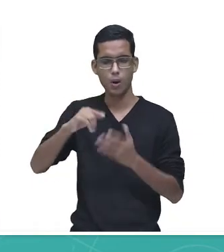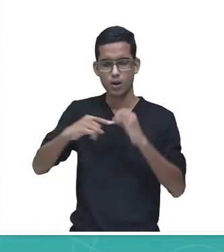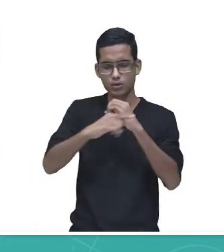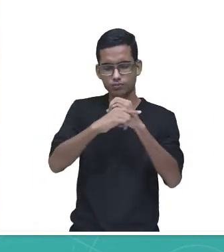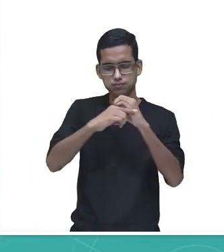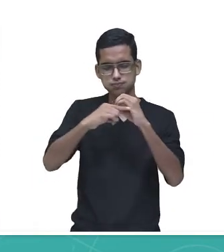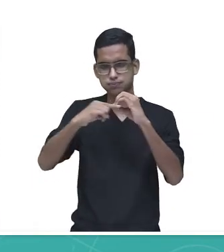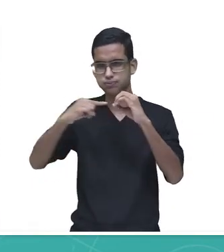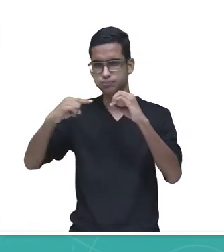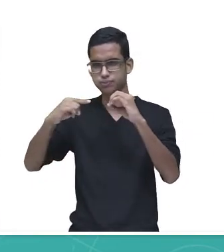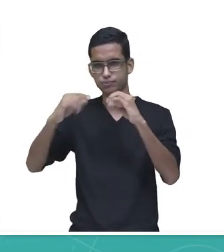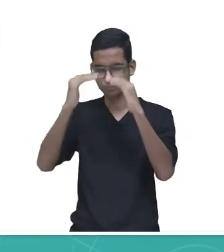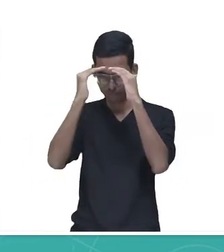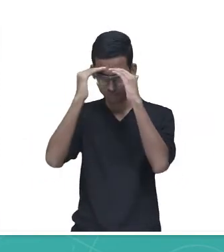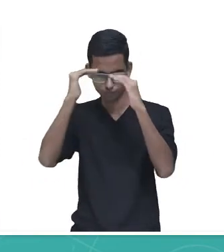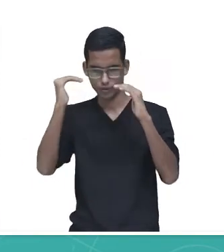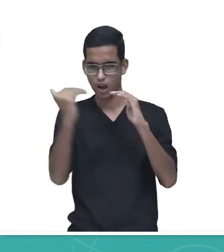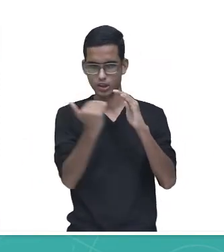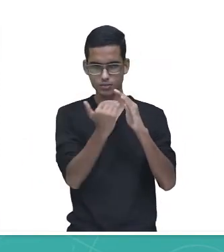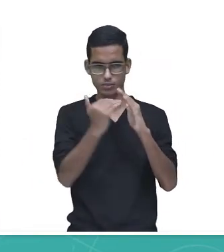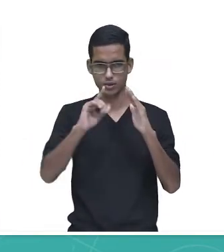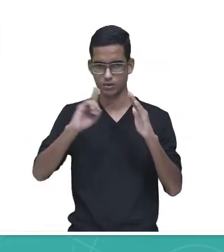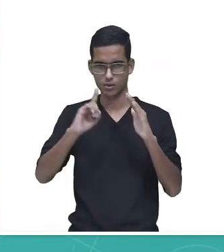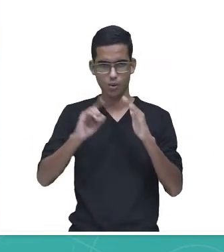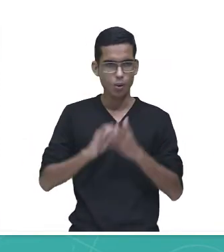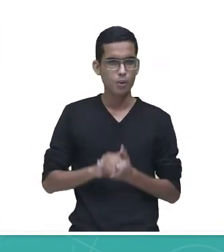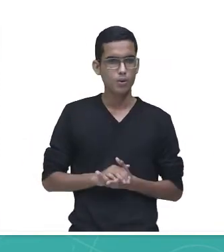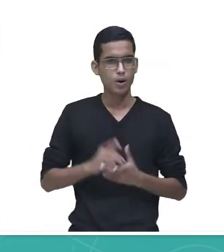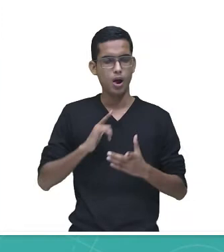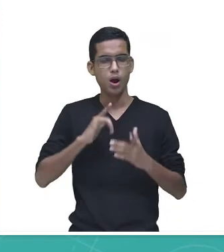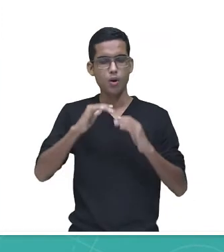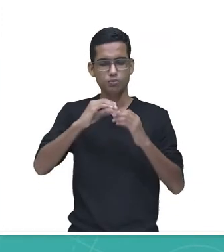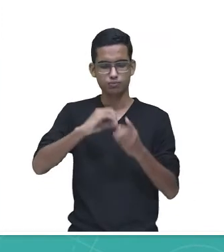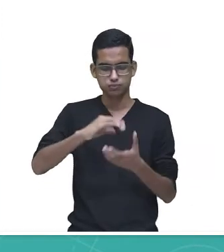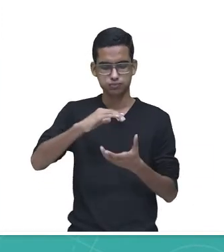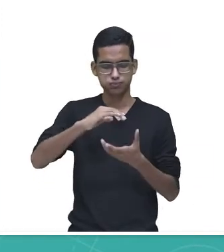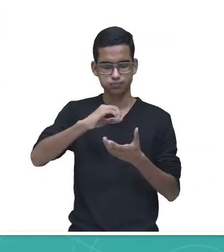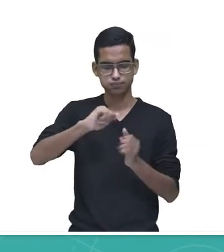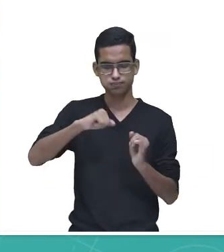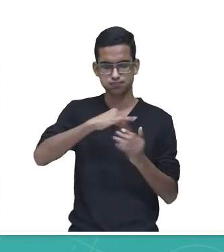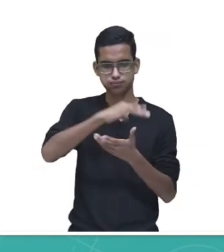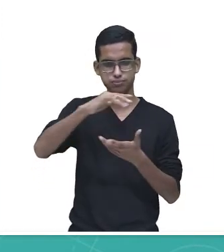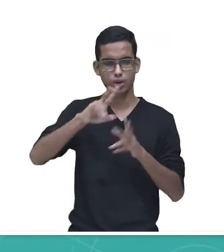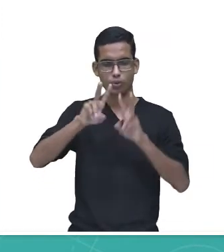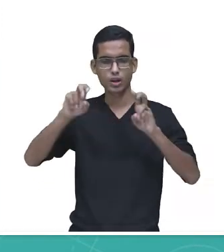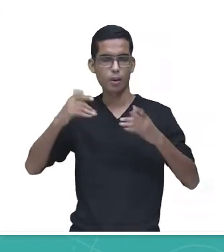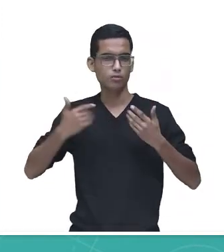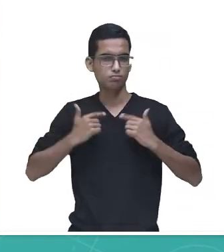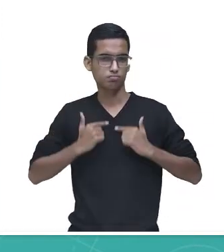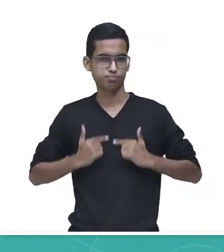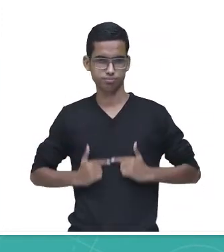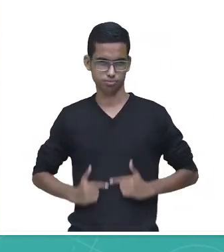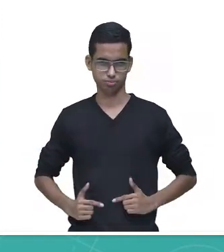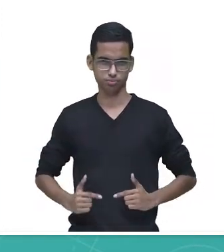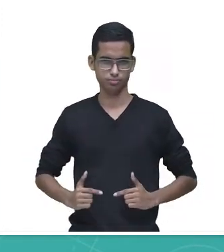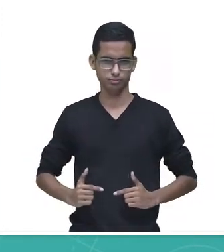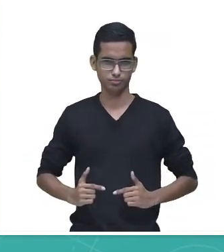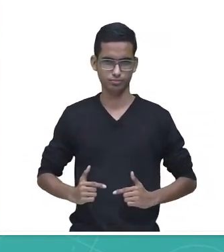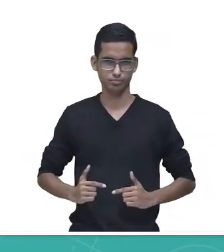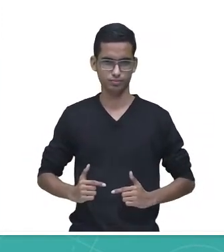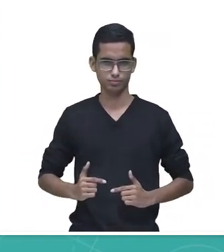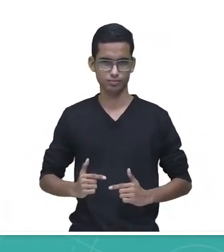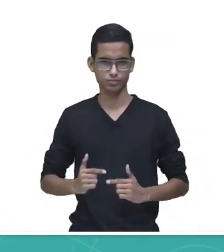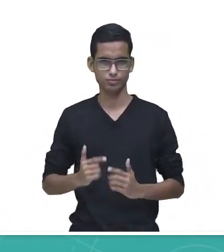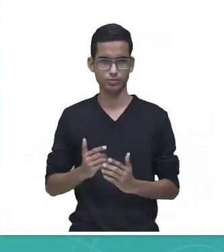obedece à separação da linha do Equador, e é um conceito neutro, ou mais diplomático de agrupamento, que simplifica a realidade. Vamos